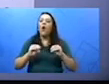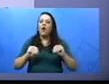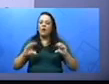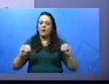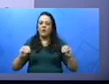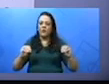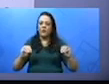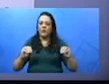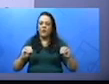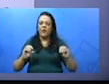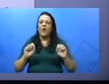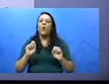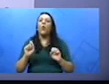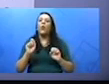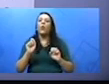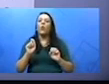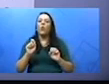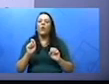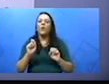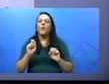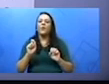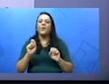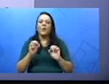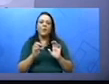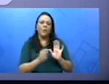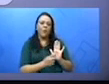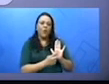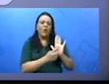representa temas de modo indireto.